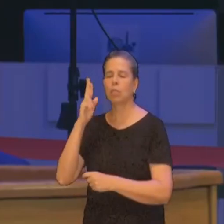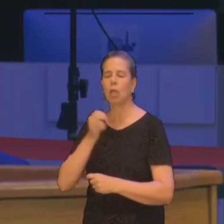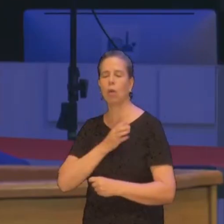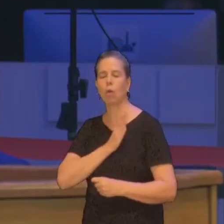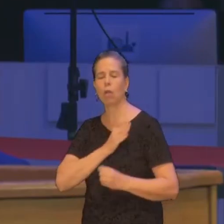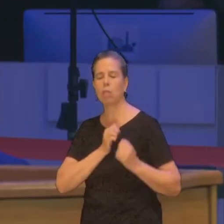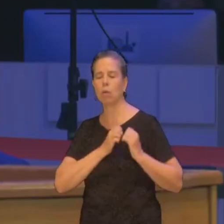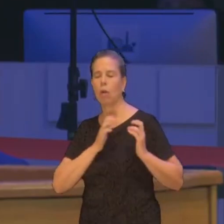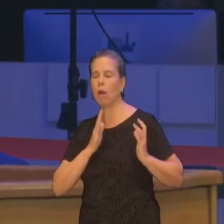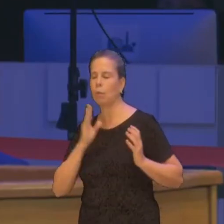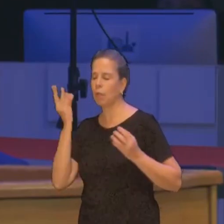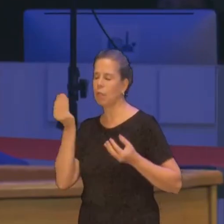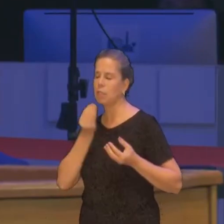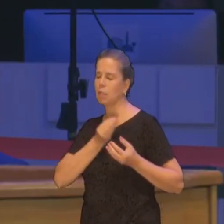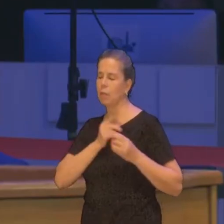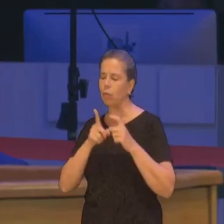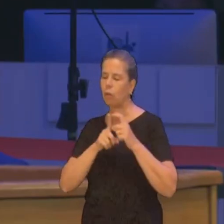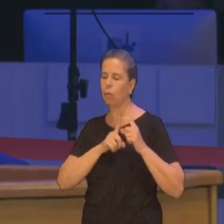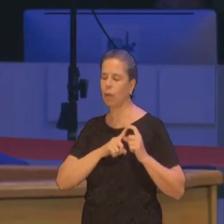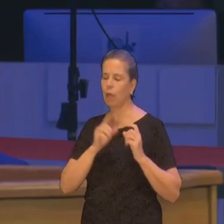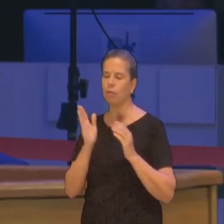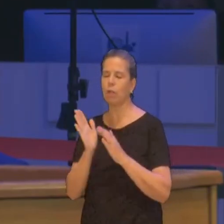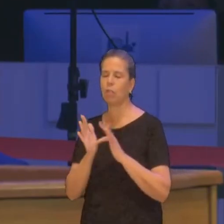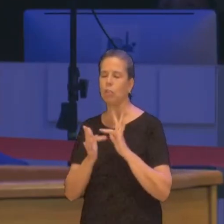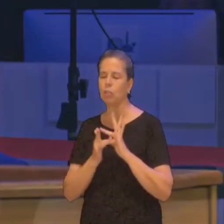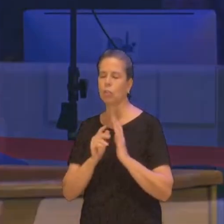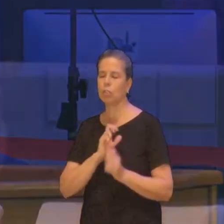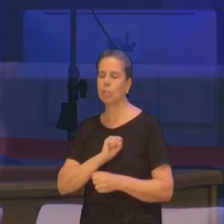a Tua palavra, Senhor. Em nome de Jesus. Amém.